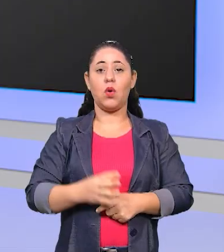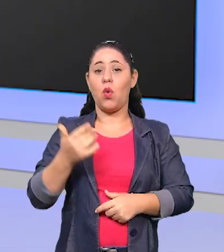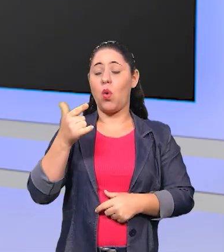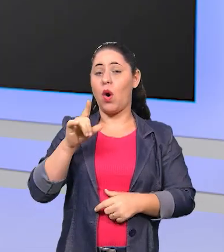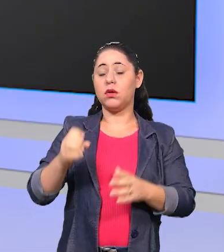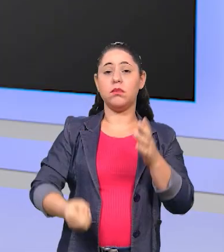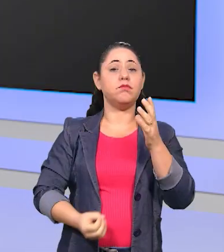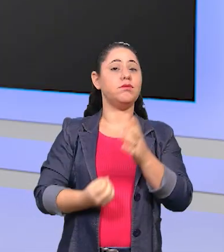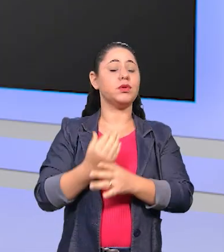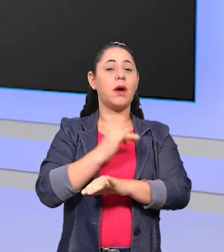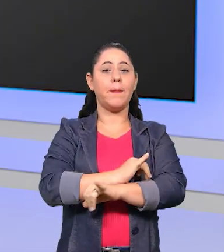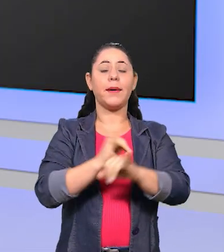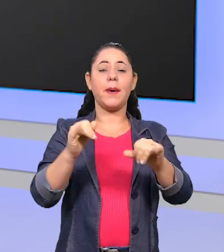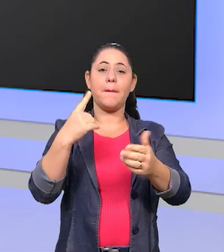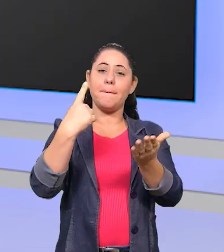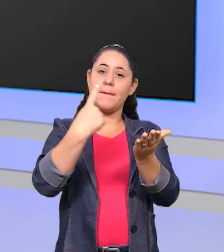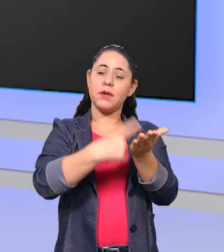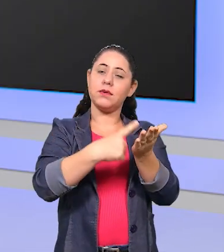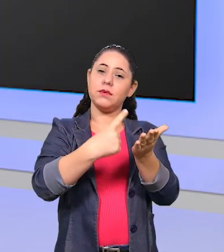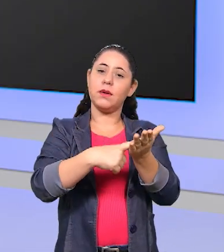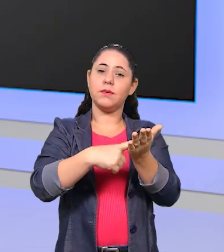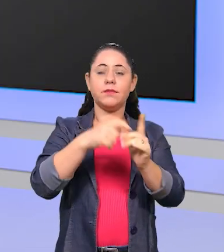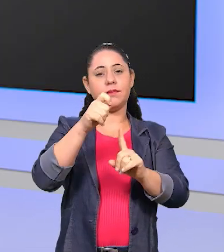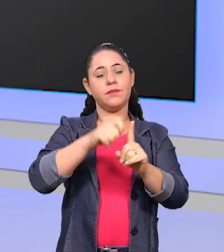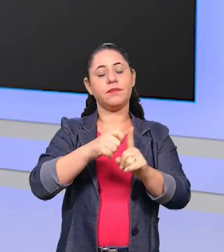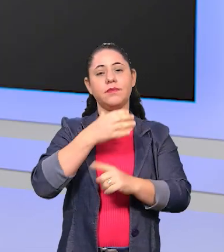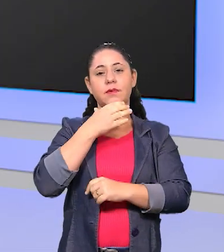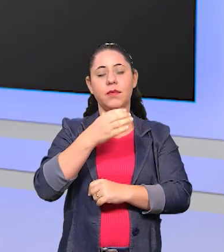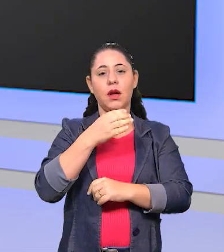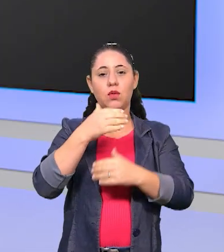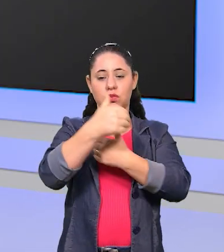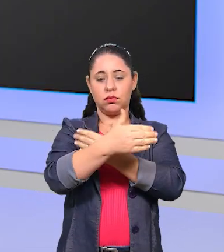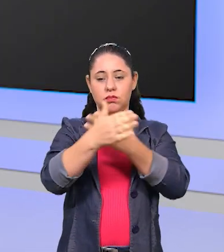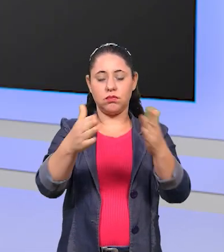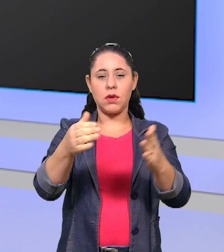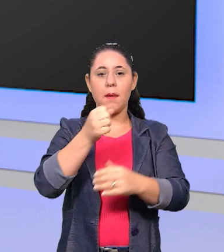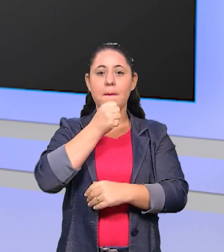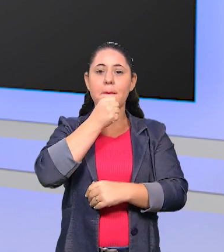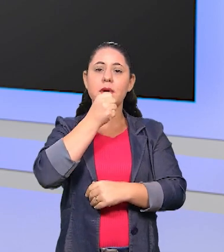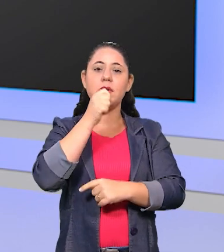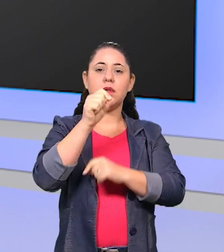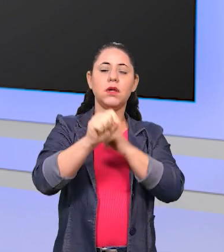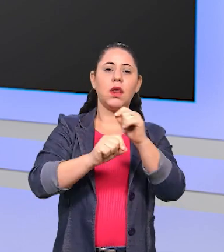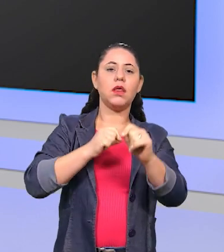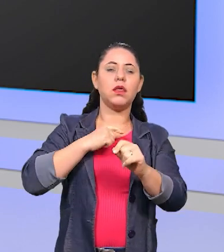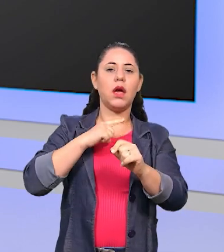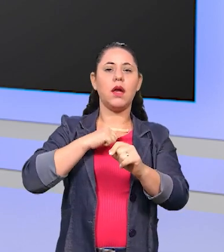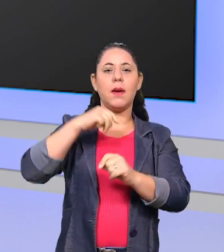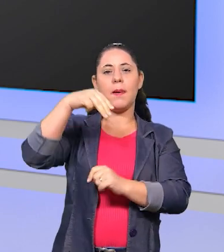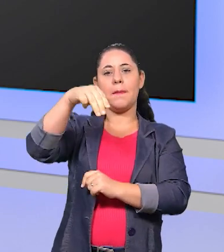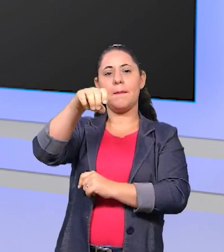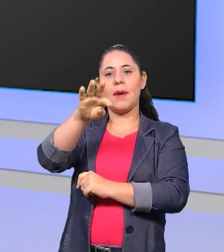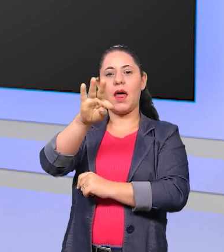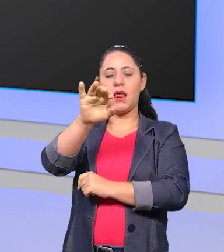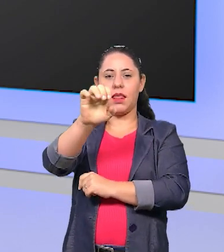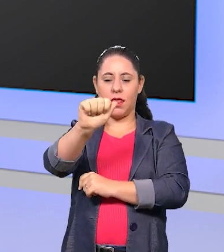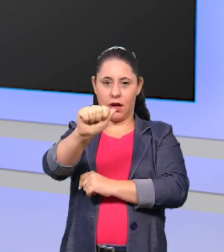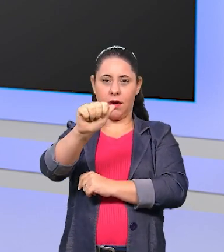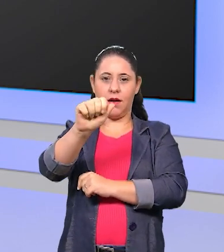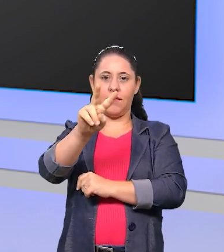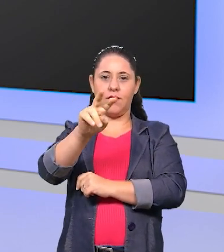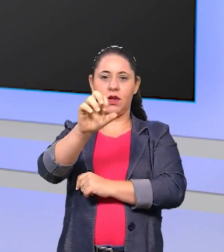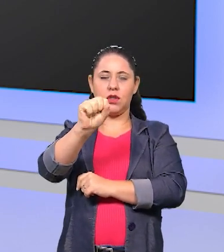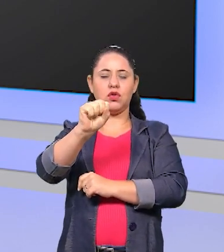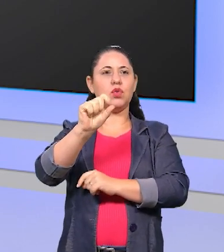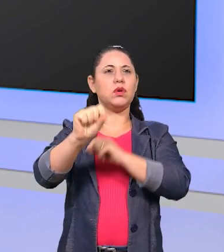Outra estreia programada para o mês de dezembro é o Sala de Imprensa, que aborda o metaverso, um lugar